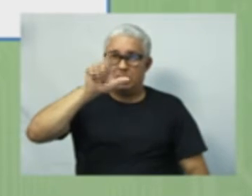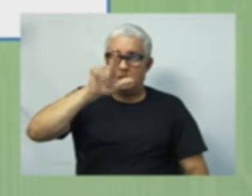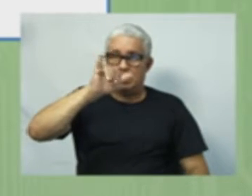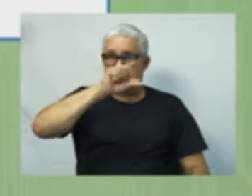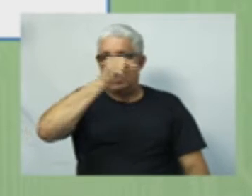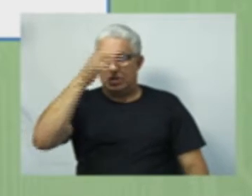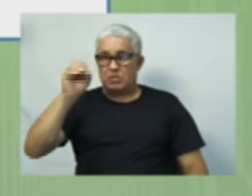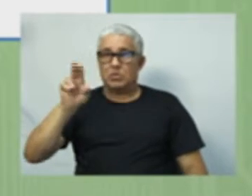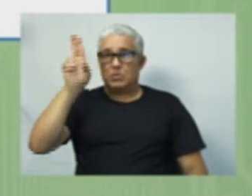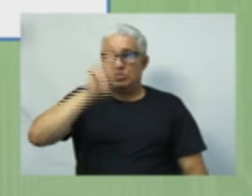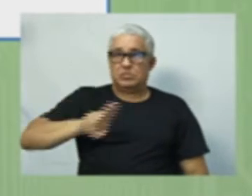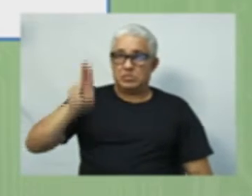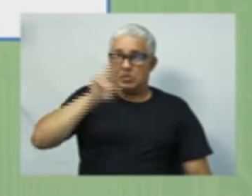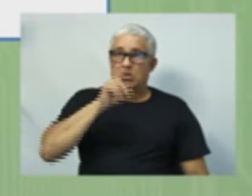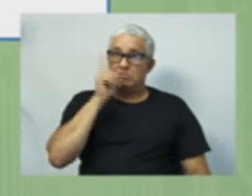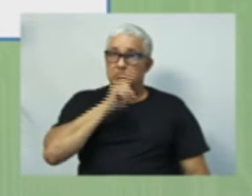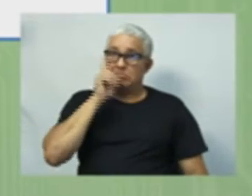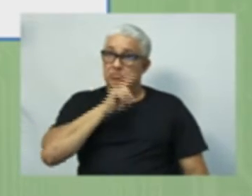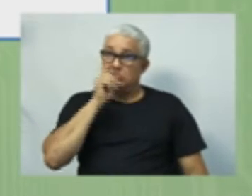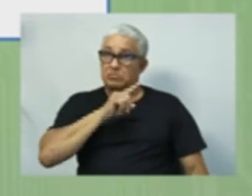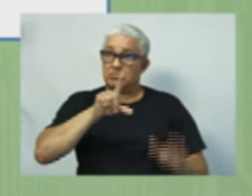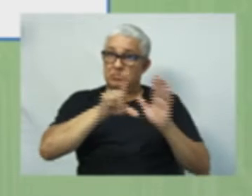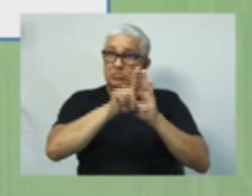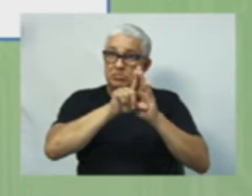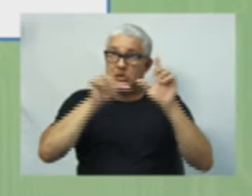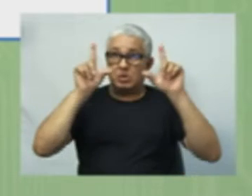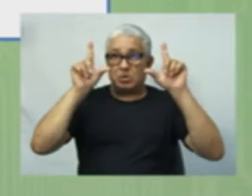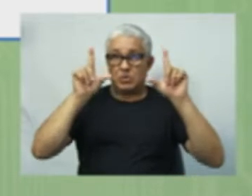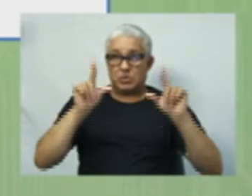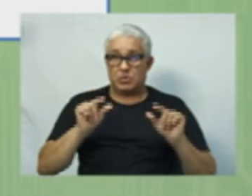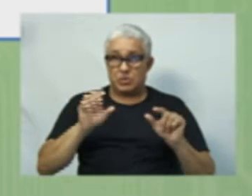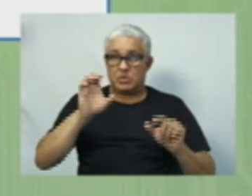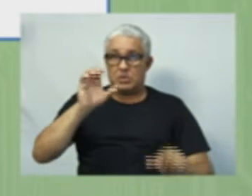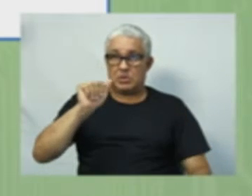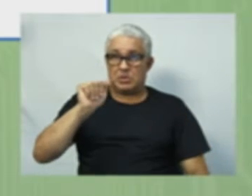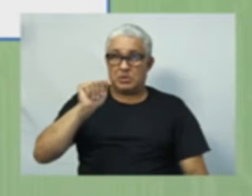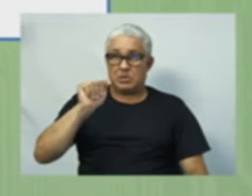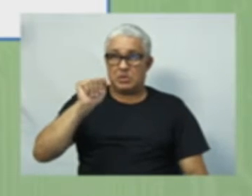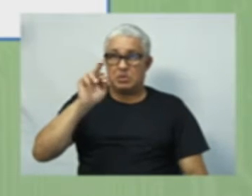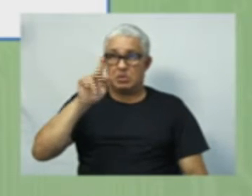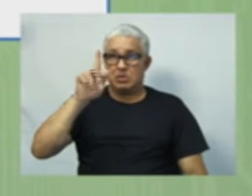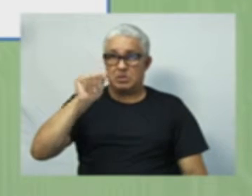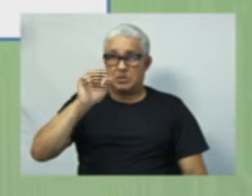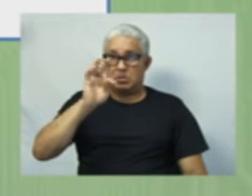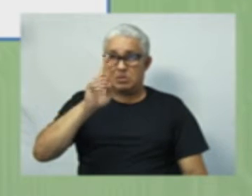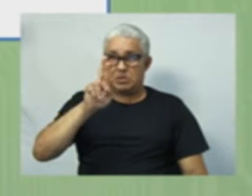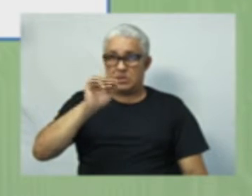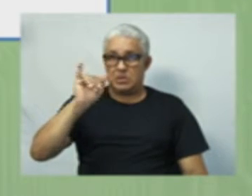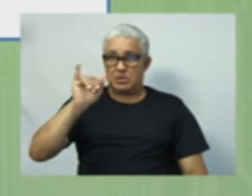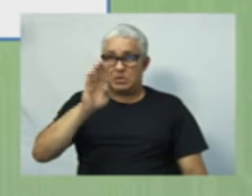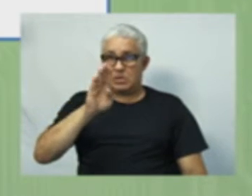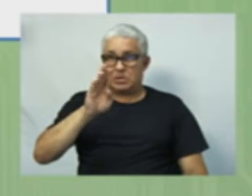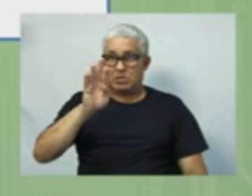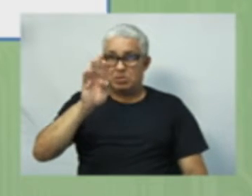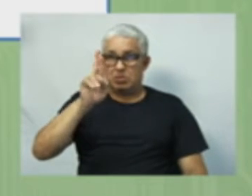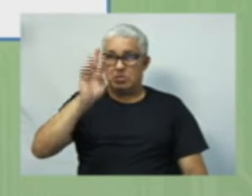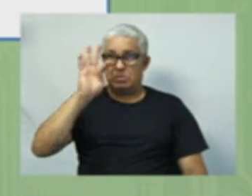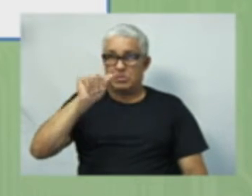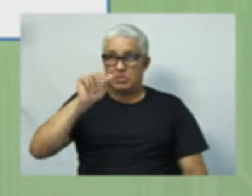as brechas da lei para diminuir a carga tributária atendendo às obrigações principais e